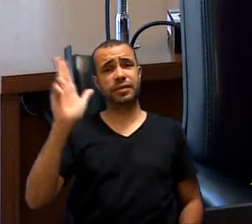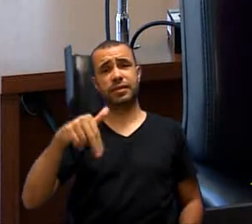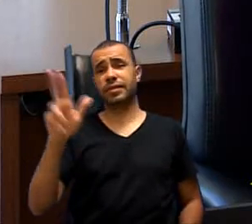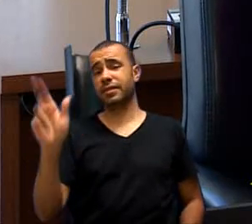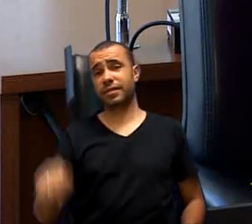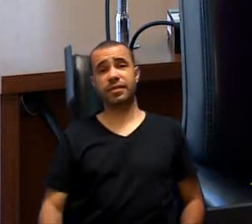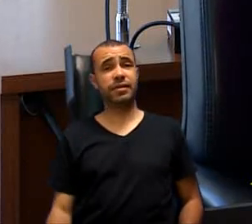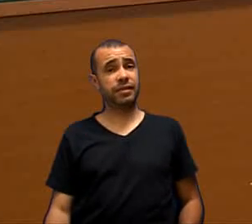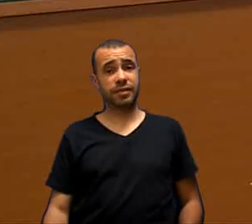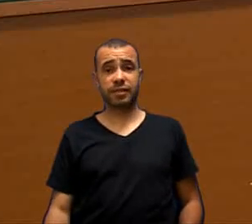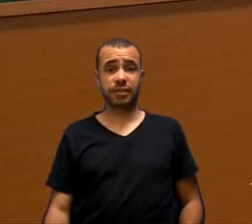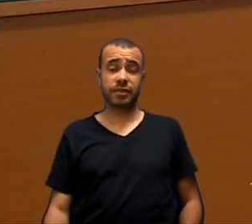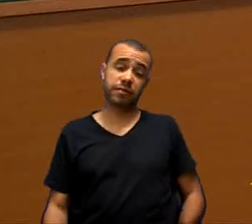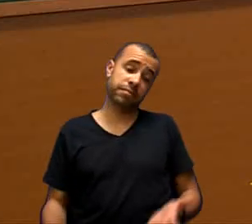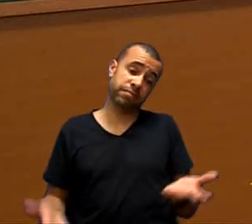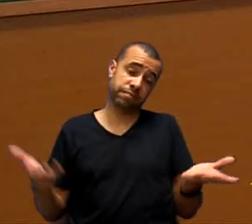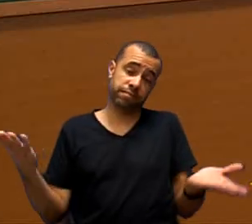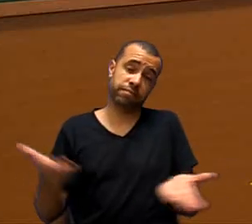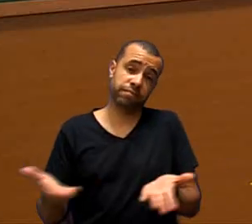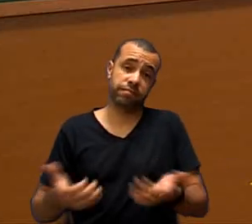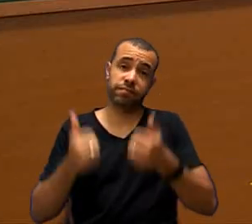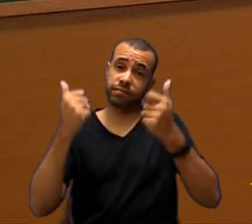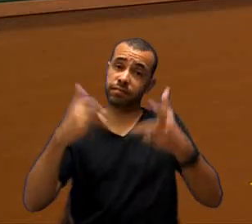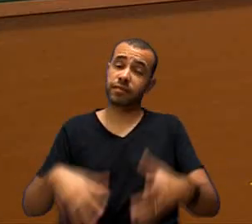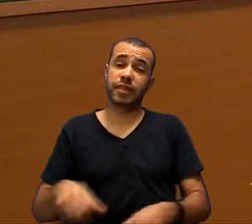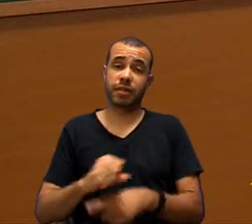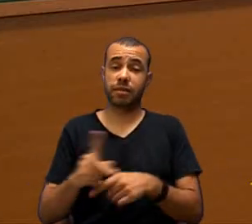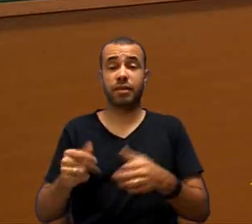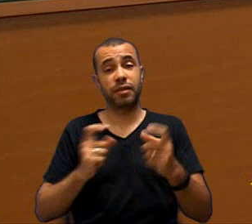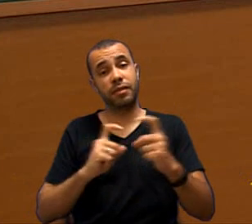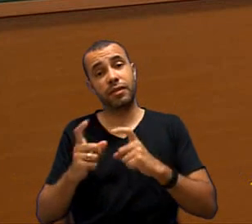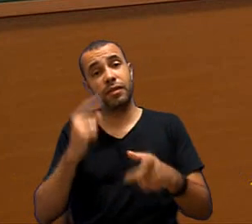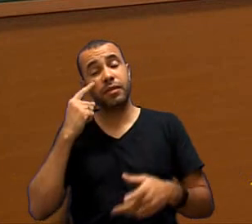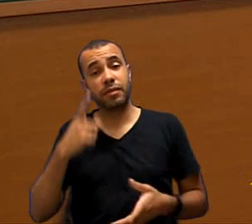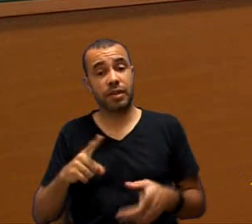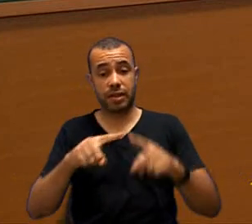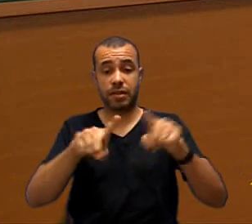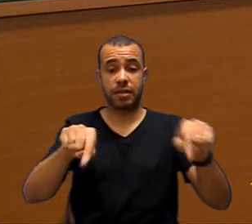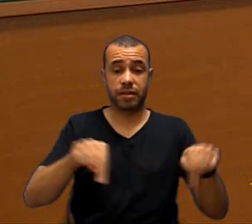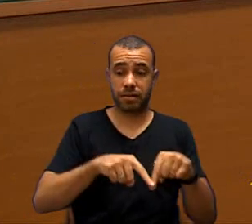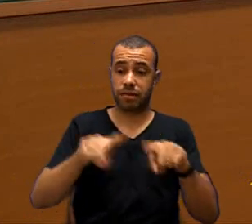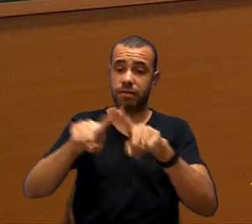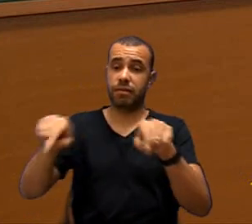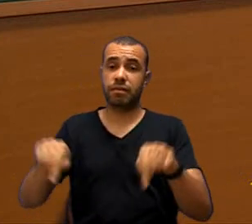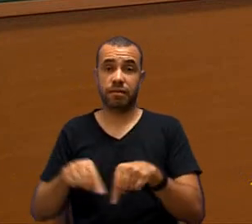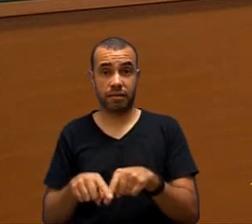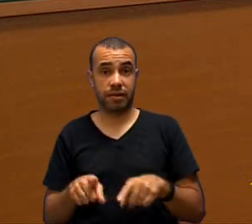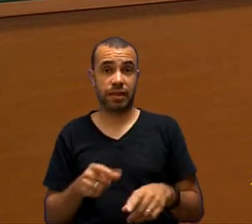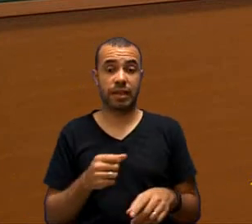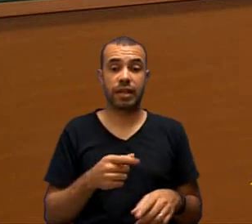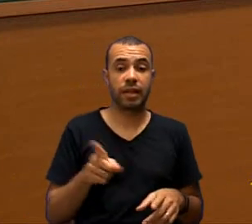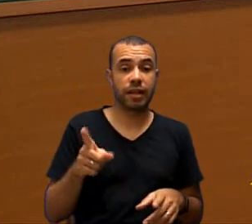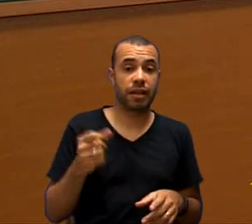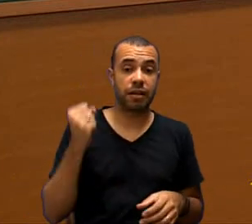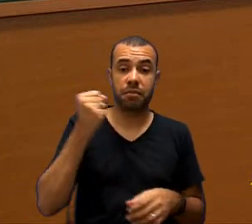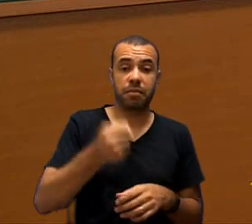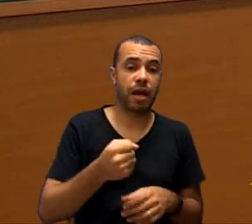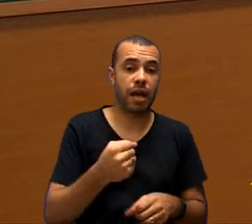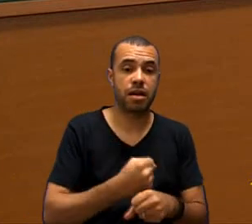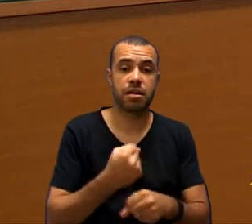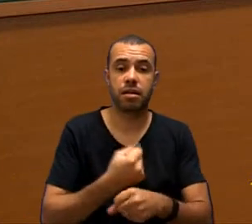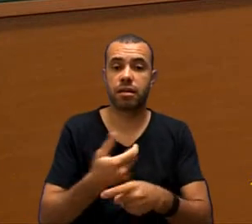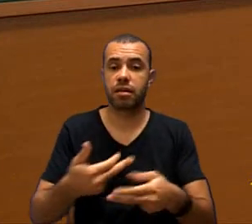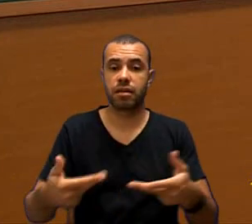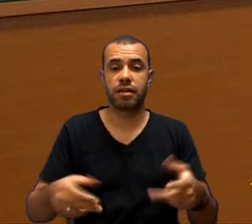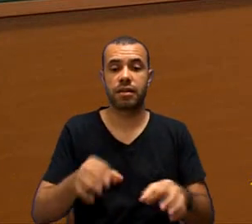foi falado hoje aqui na nossa audiência. Infelizmente, Sorocaba ela foi balizada pelos loteadores. Eles se instalam, não, depois a gente se adapta a eles. Não,